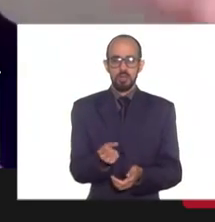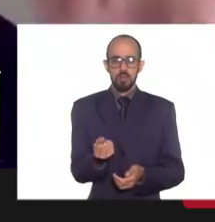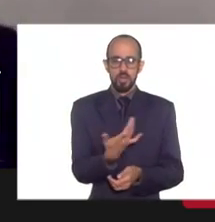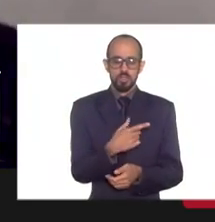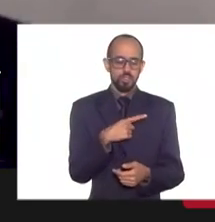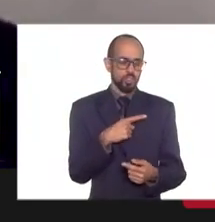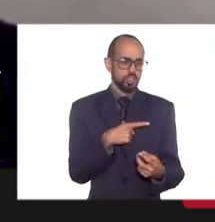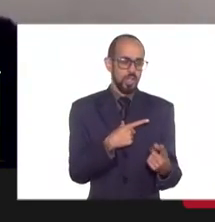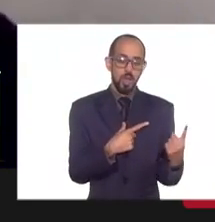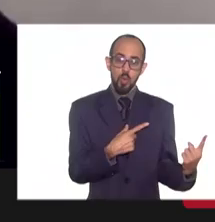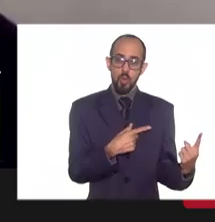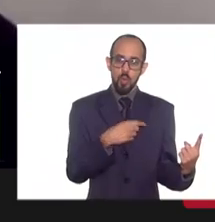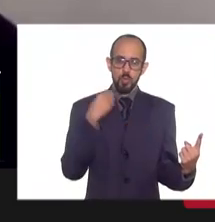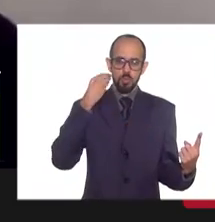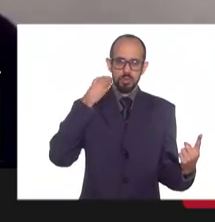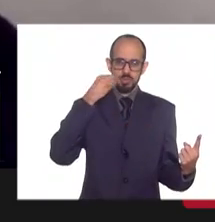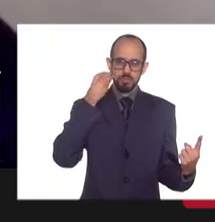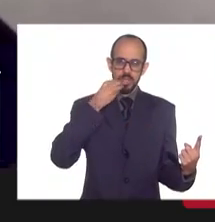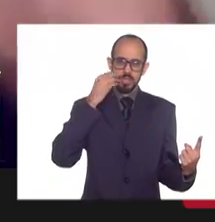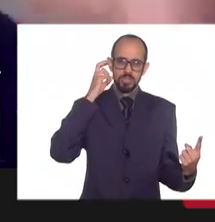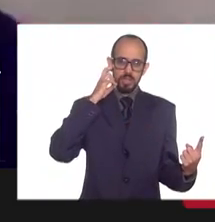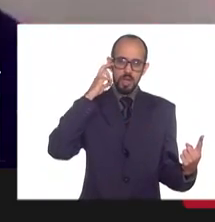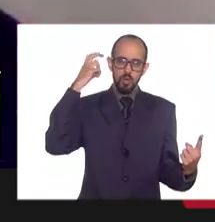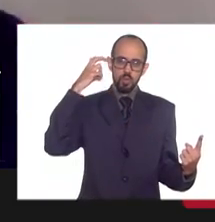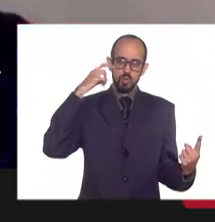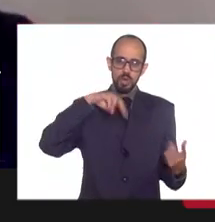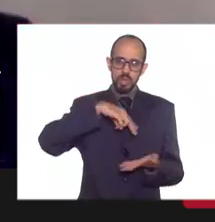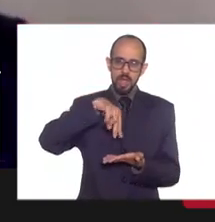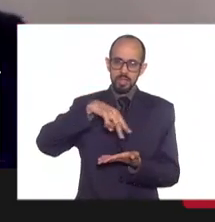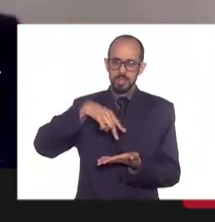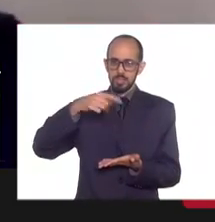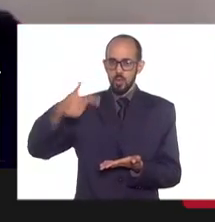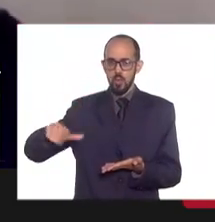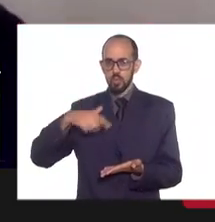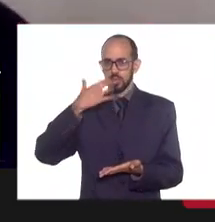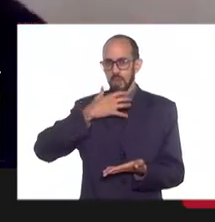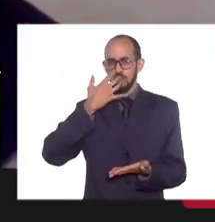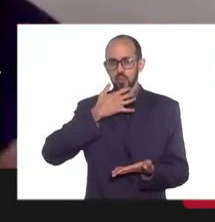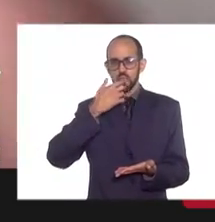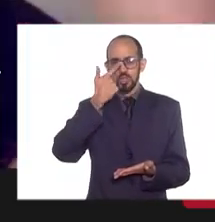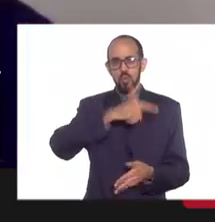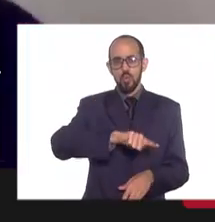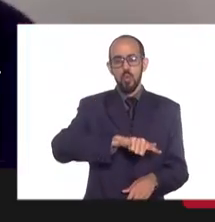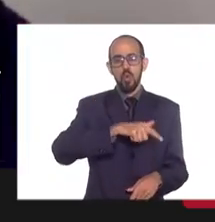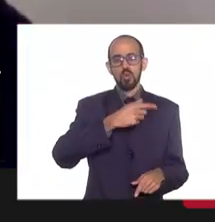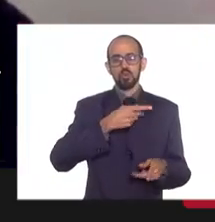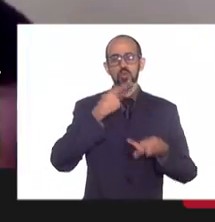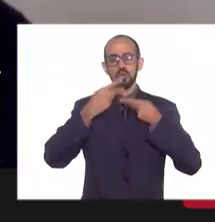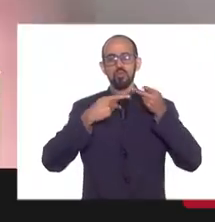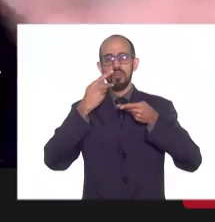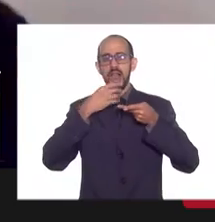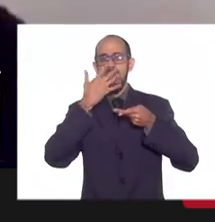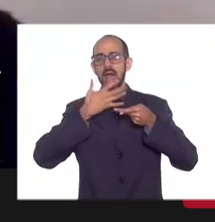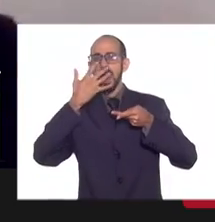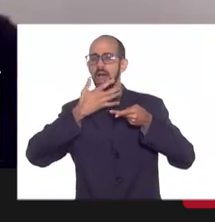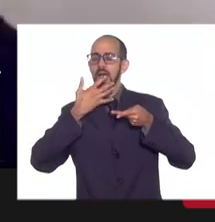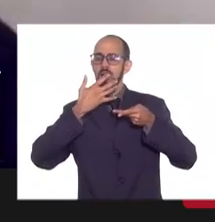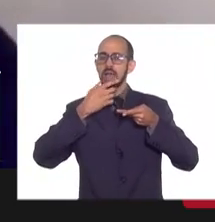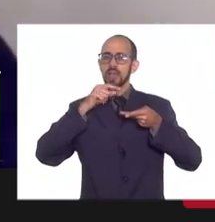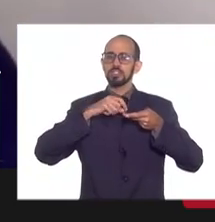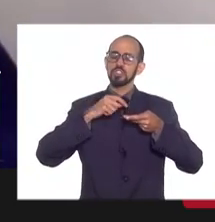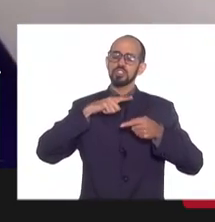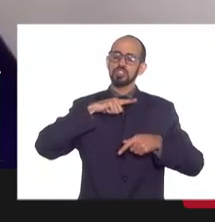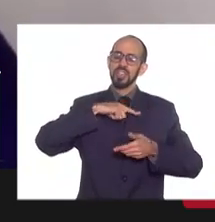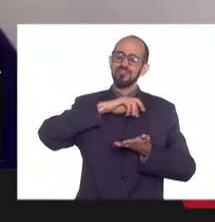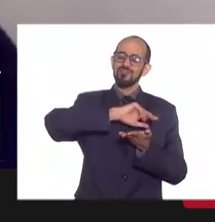da cultura nas ferramentas da dança ou outra da música ou outra do canto você percebe a diversidade